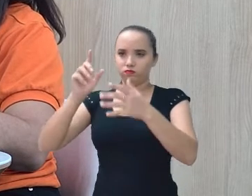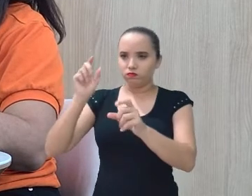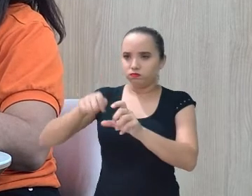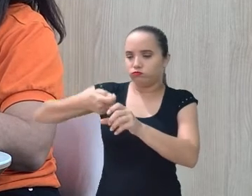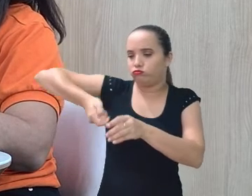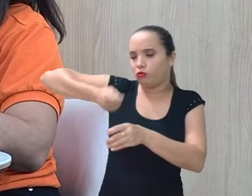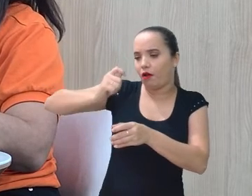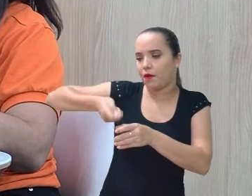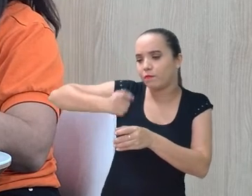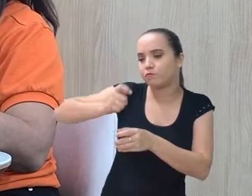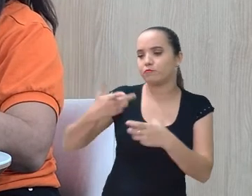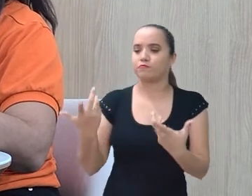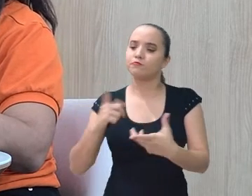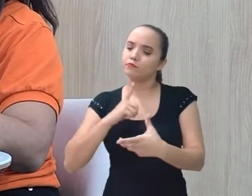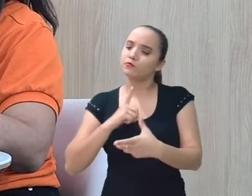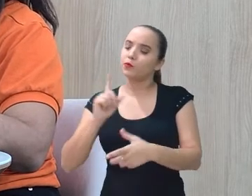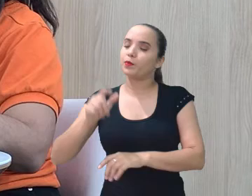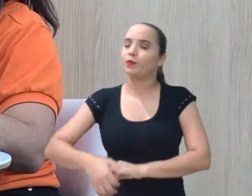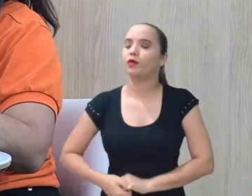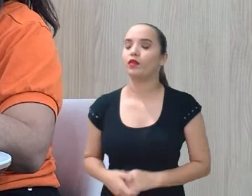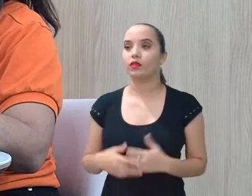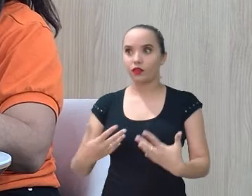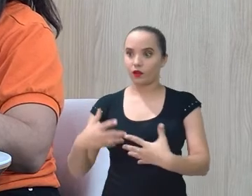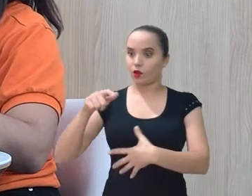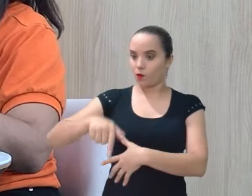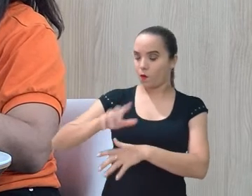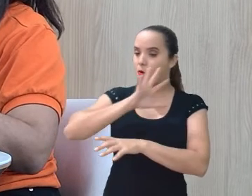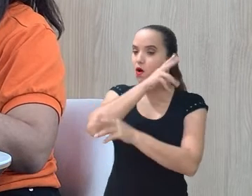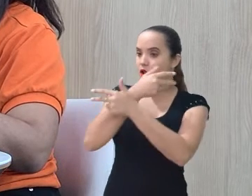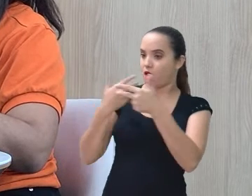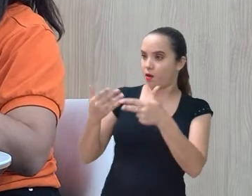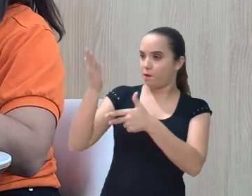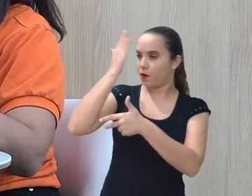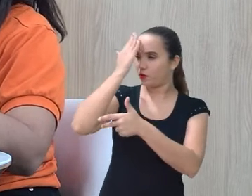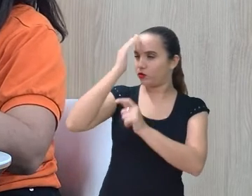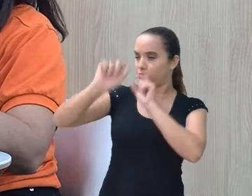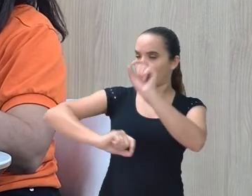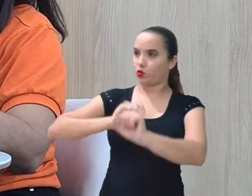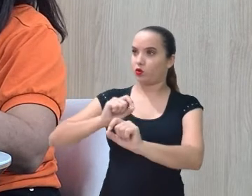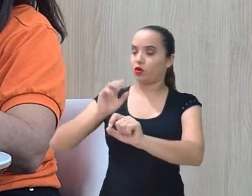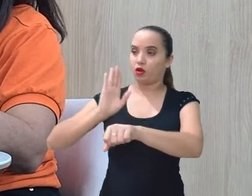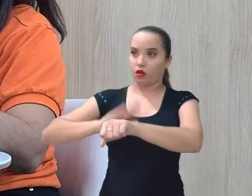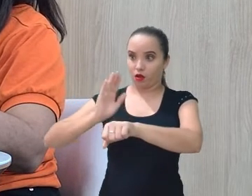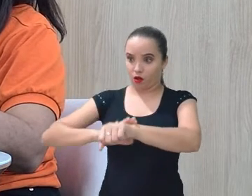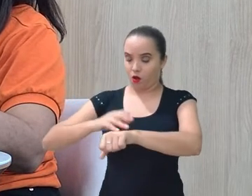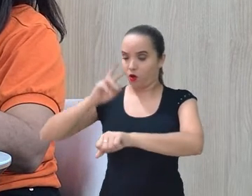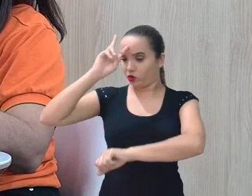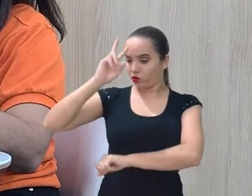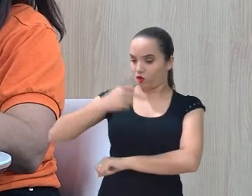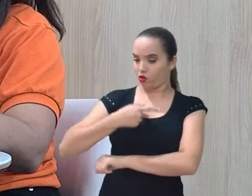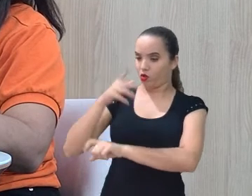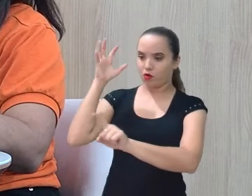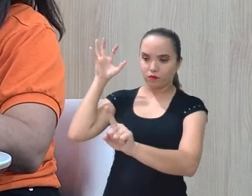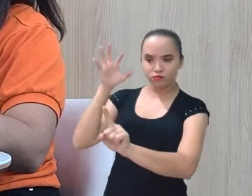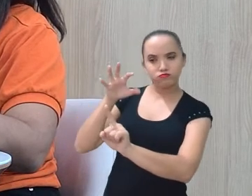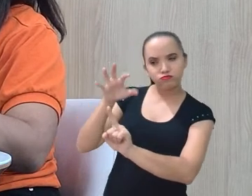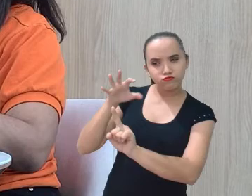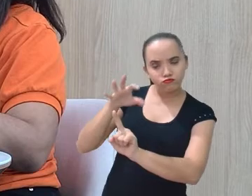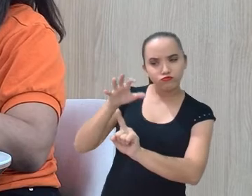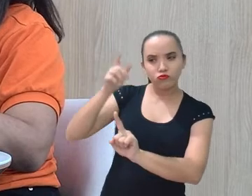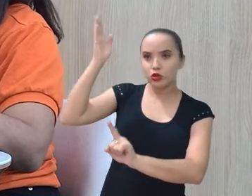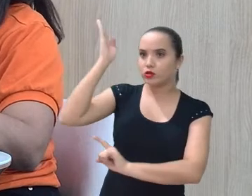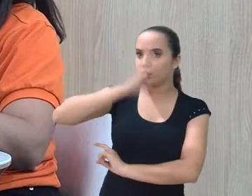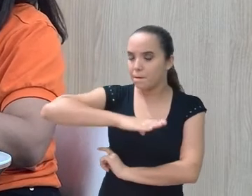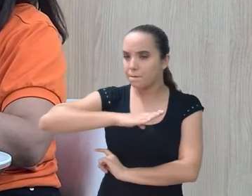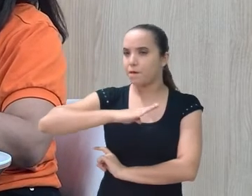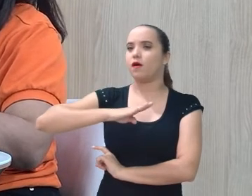né? Então, ele entende que a partir do momento em que os seres humanos interferem na natureza dele, ele automaticamente